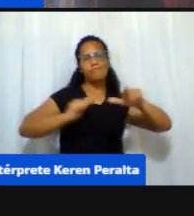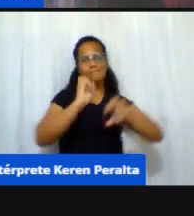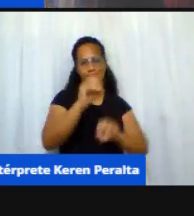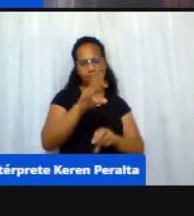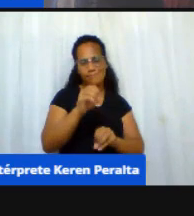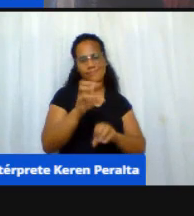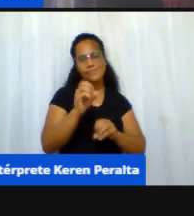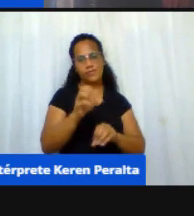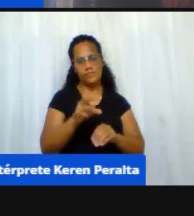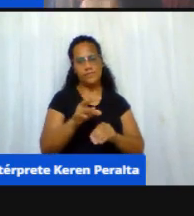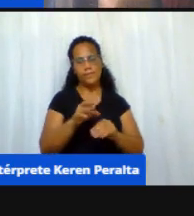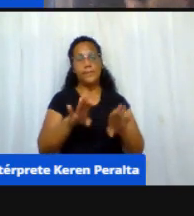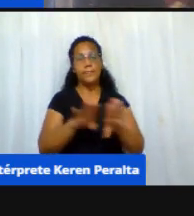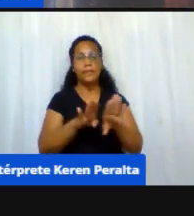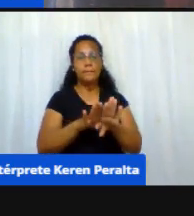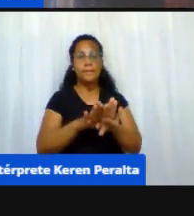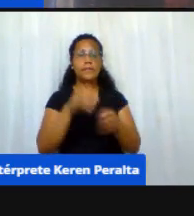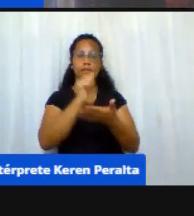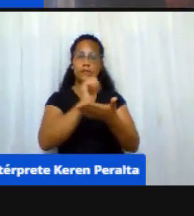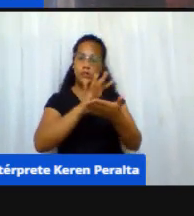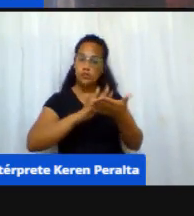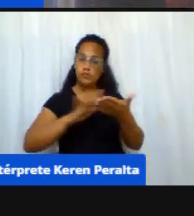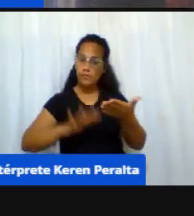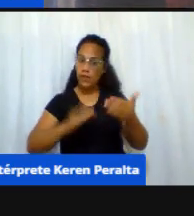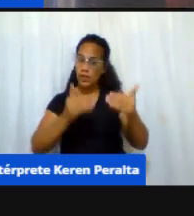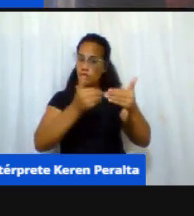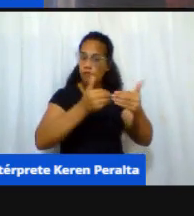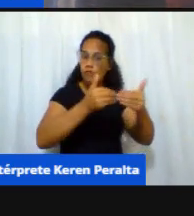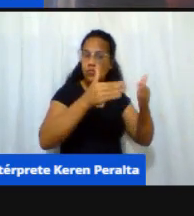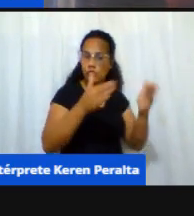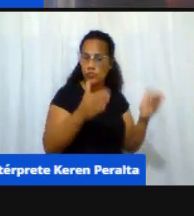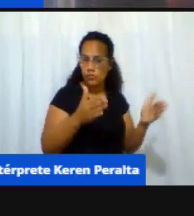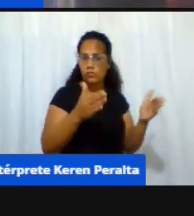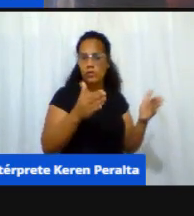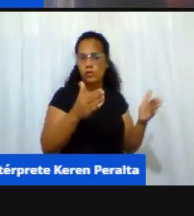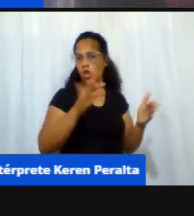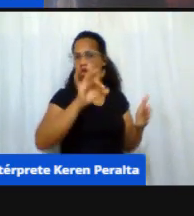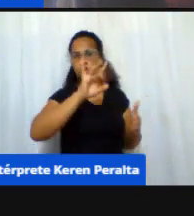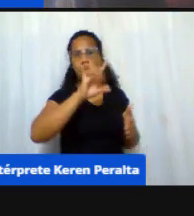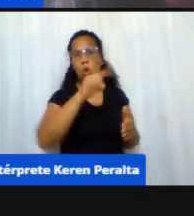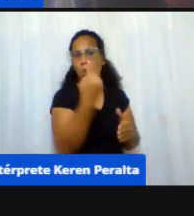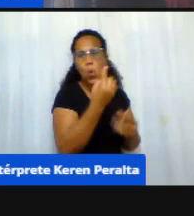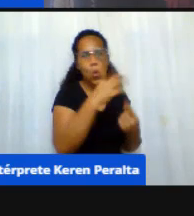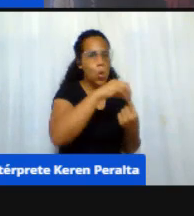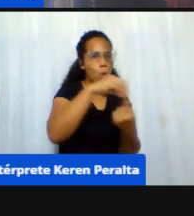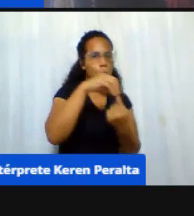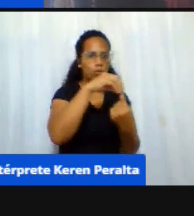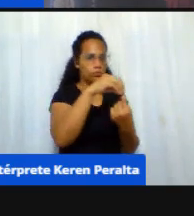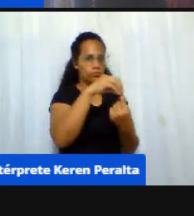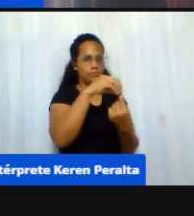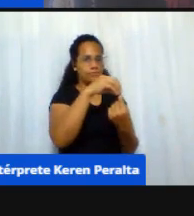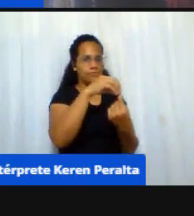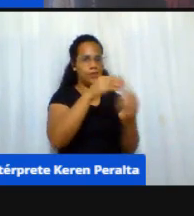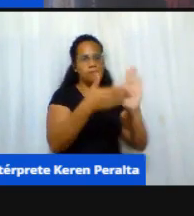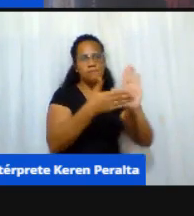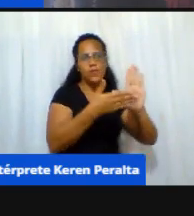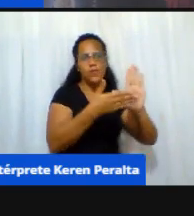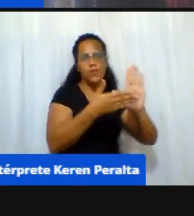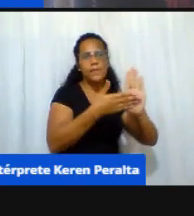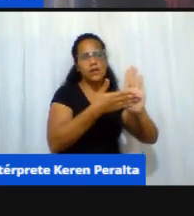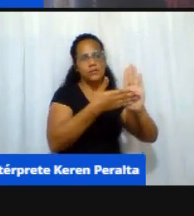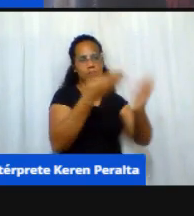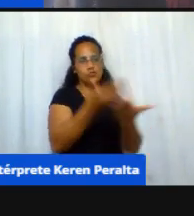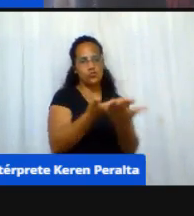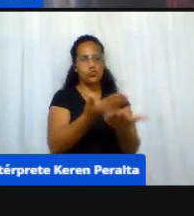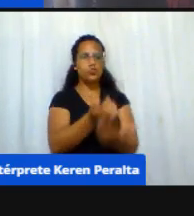disponibilizados não sejam os únicos materiais ou propostas para a aprendizagem dos estudantes. Nesse